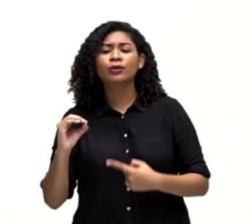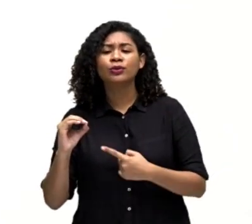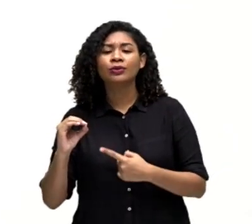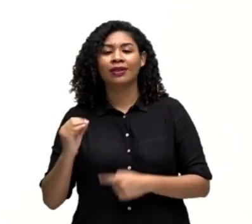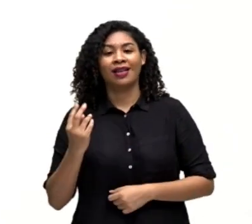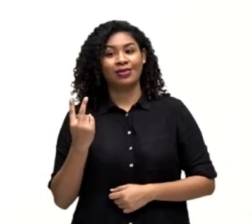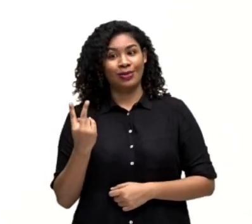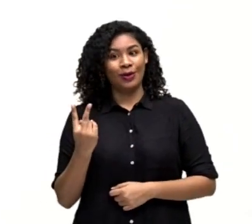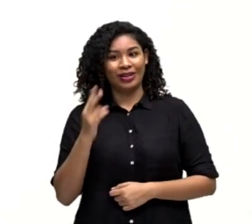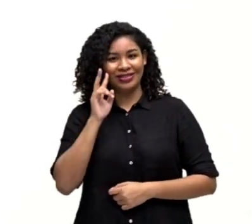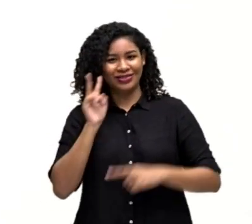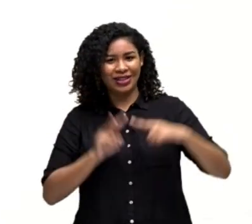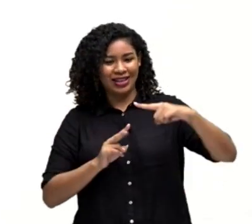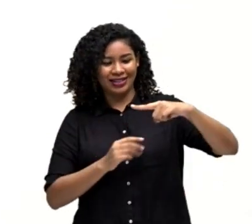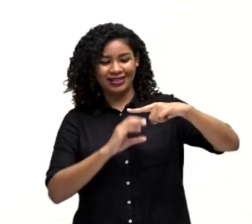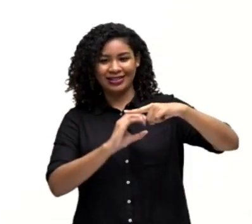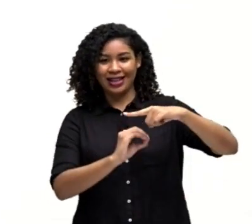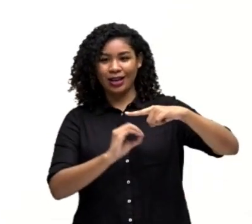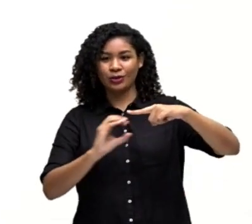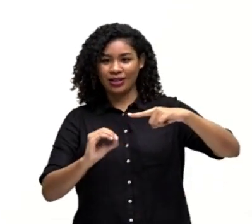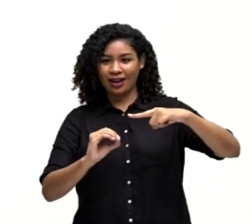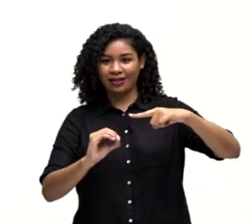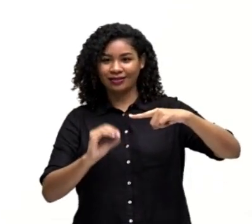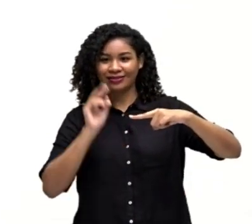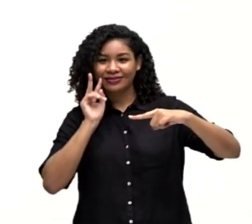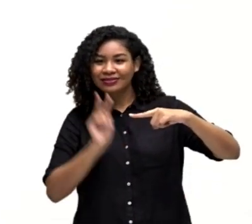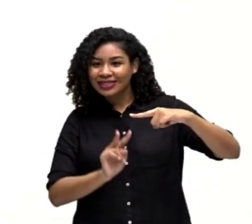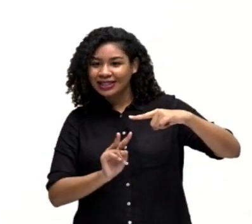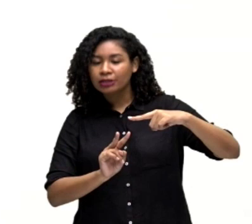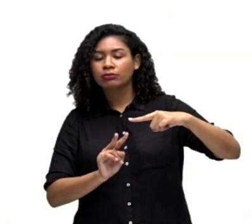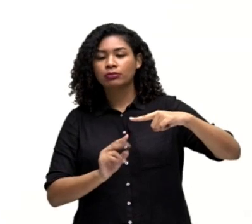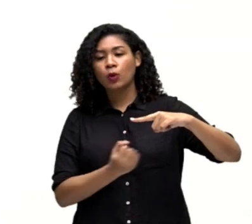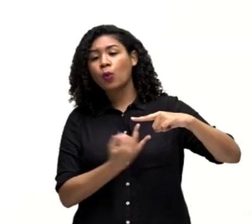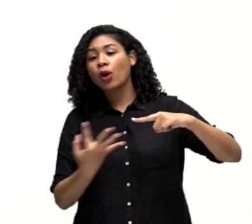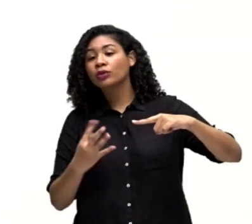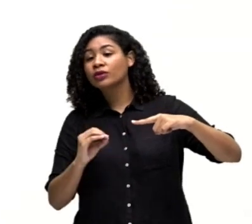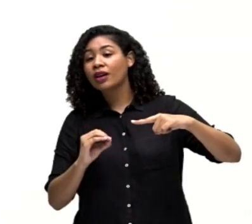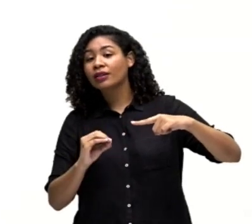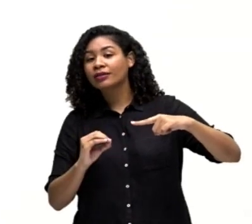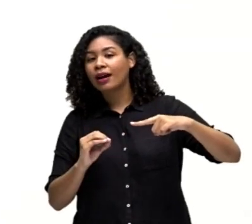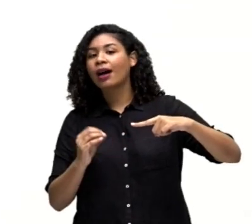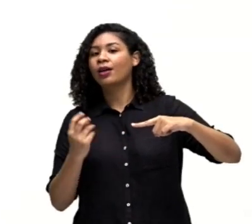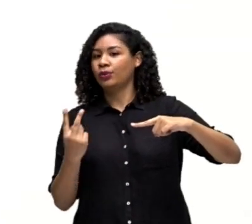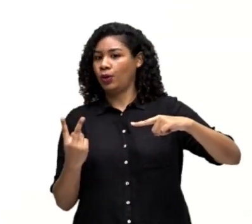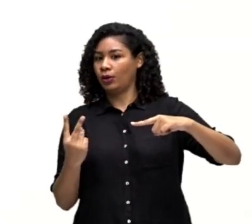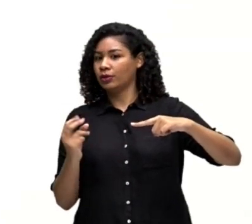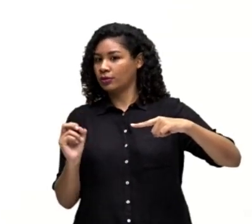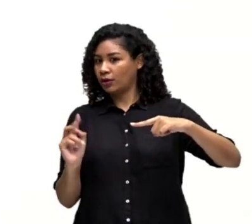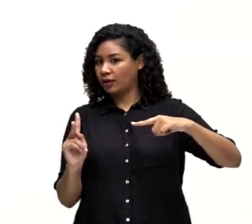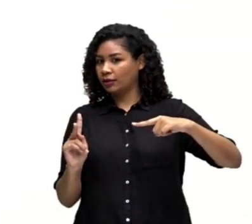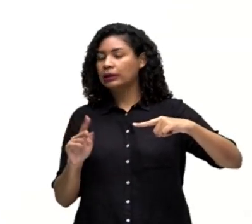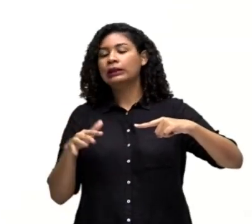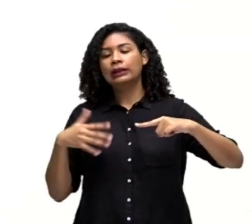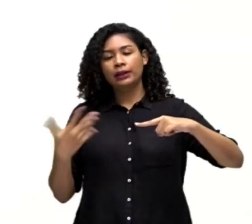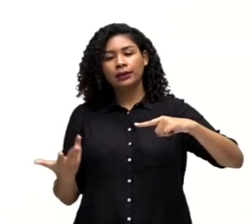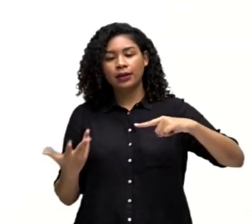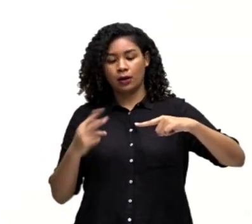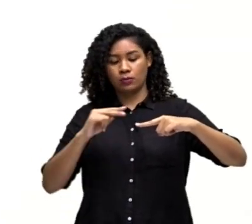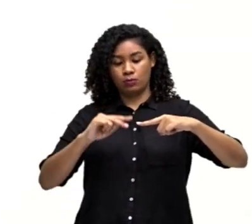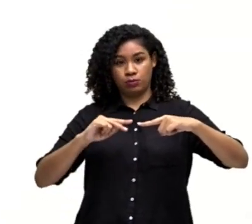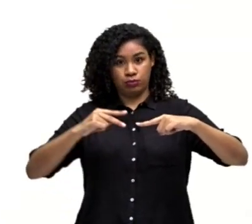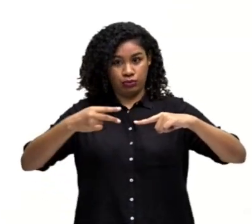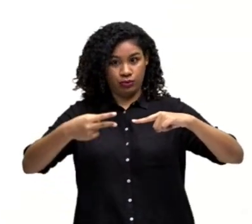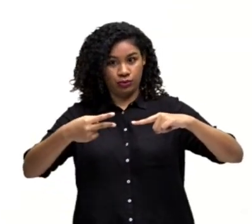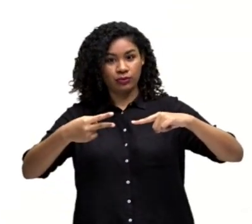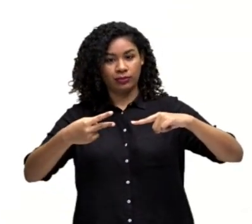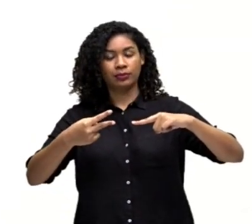possui 2 zeros, automaticamente o nosso valor, ou essa fração na forma decimal,